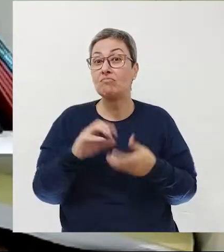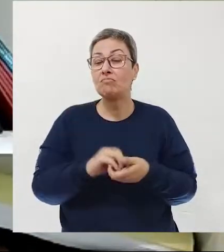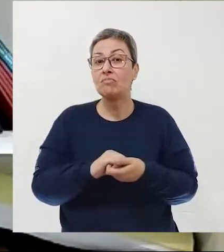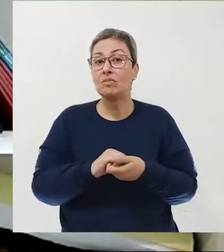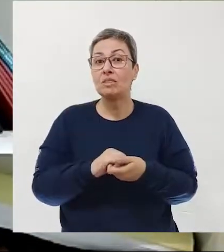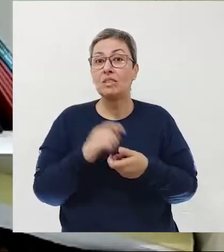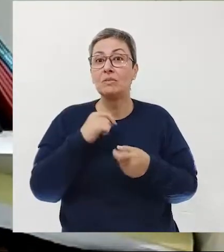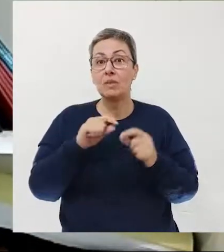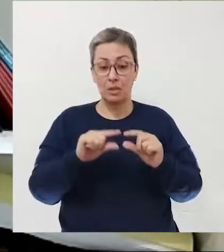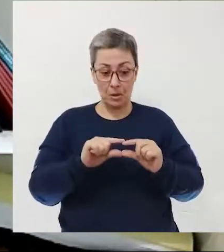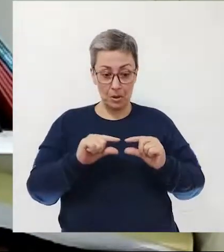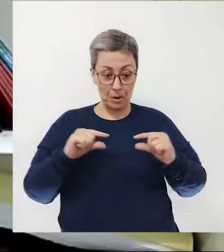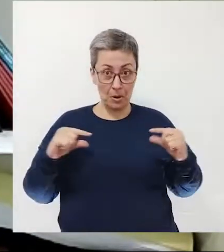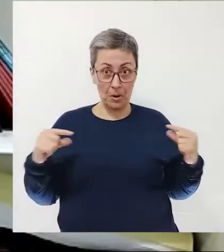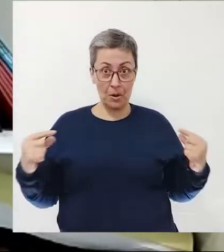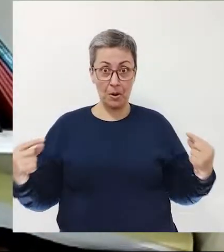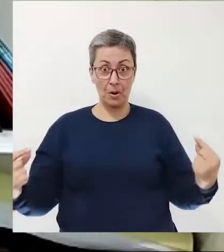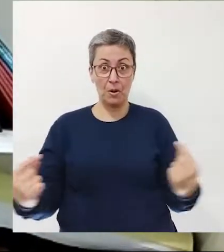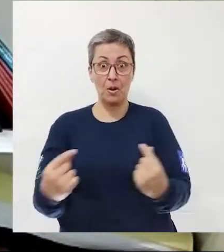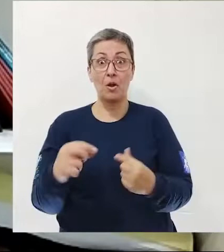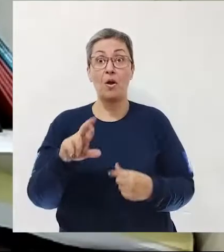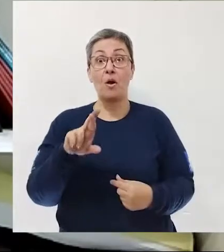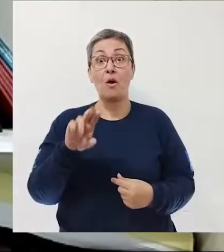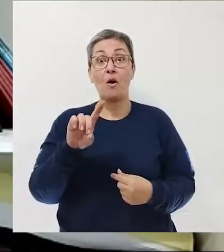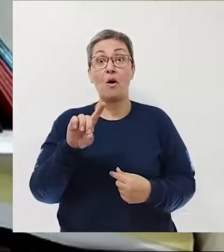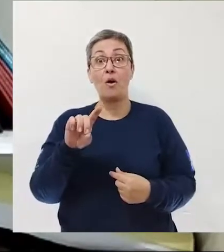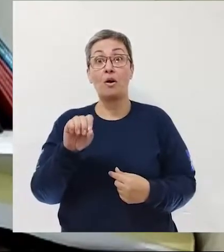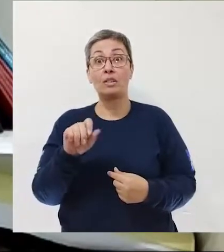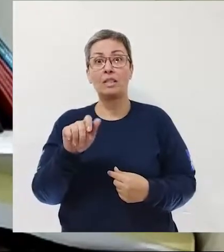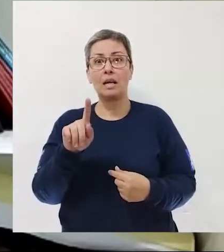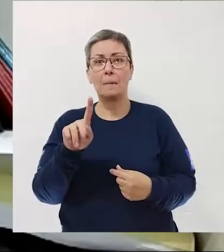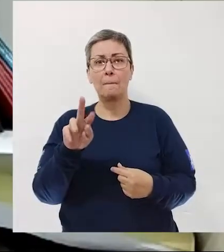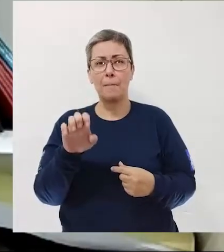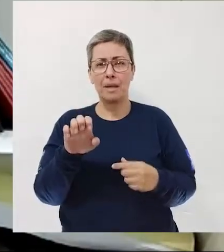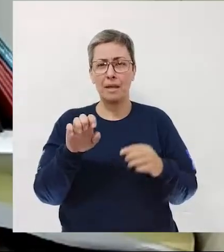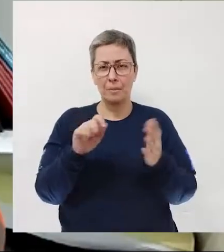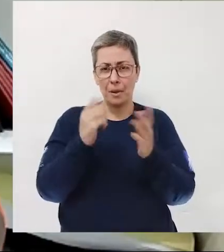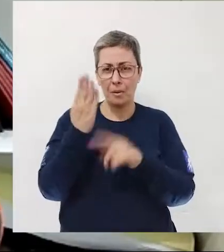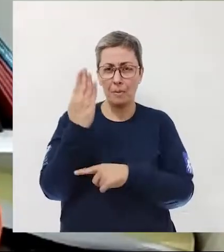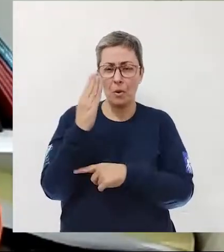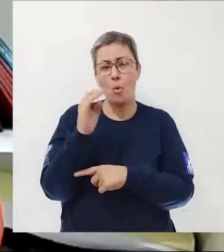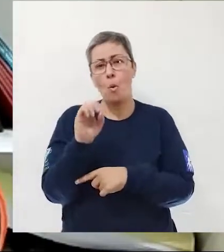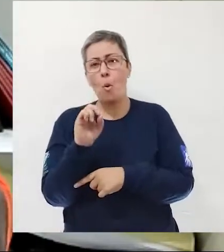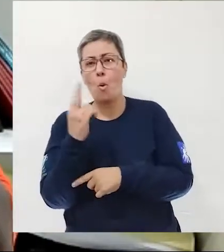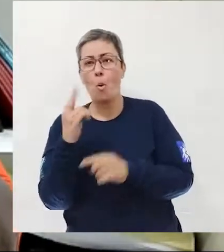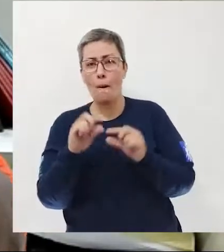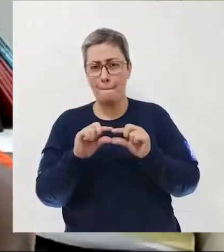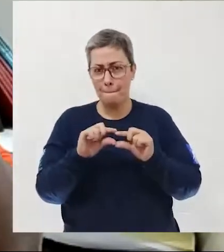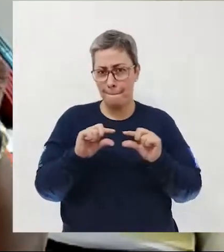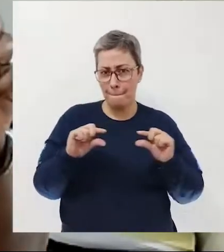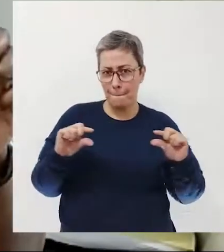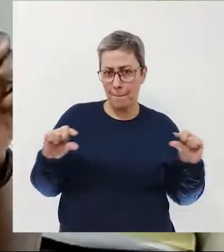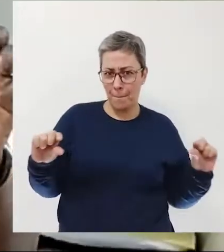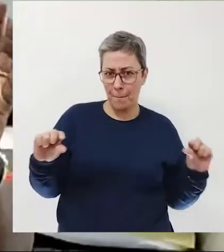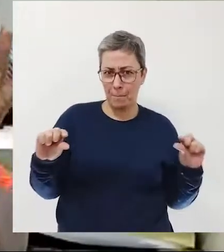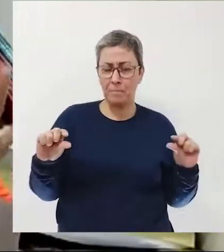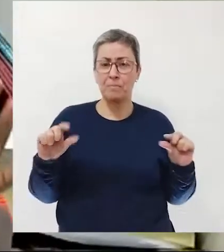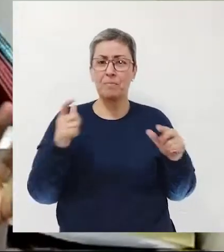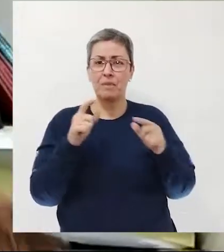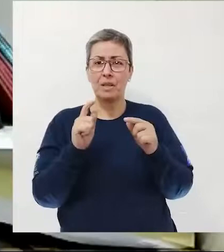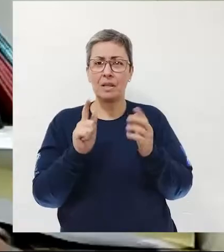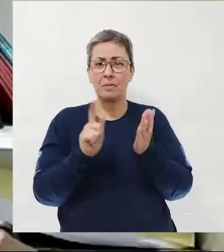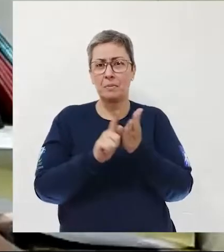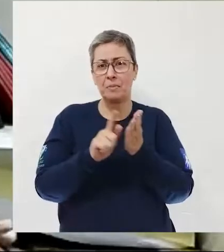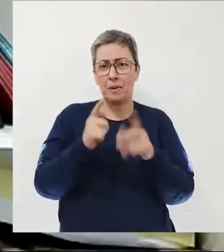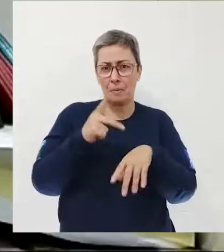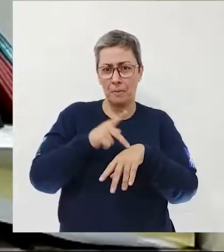sala? Rodapé. Isso mesmo, aquelas madeirinhas ou até mesmo aquele pedacinho de azulejo que a